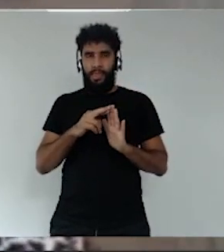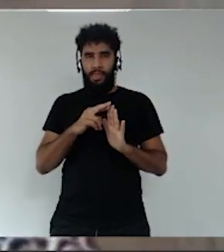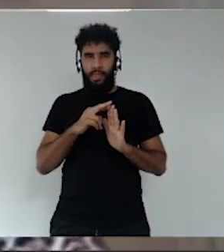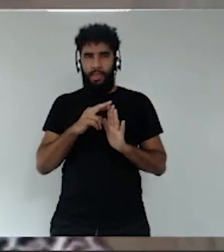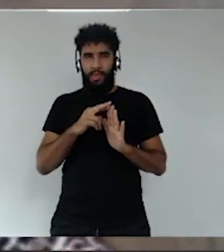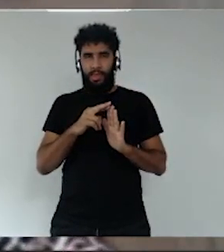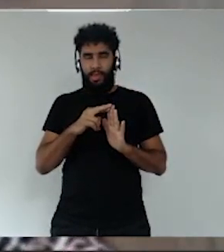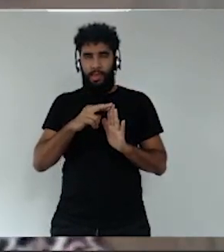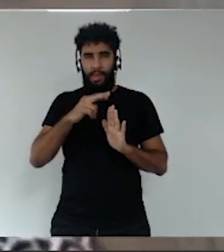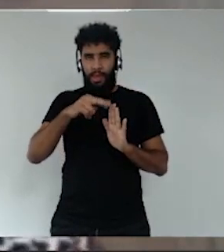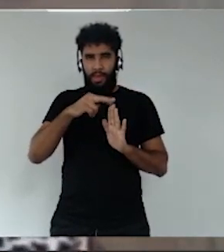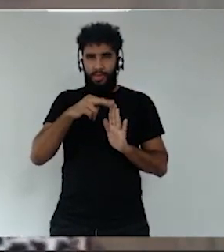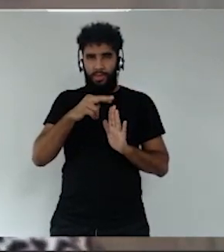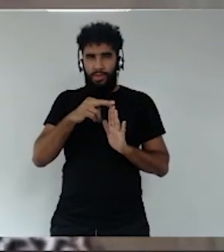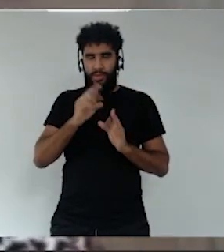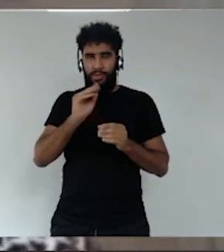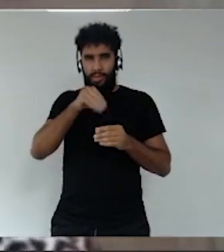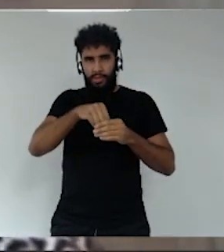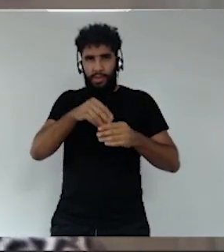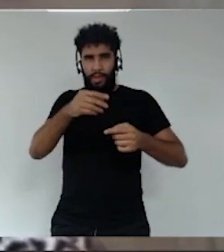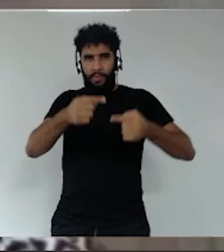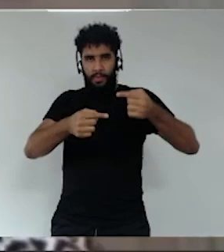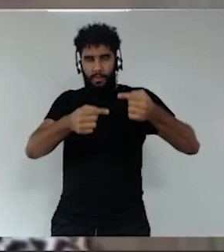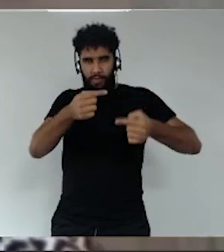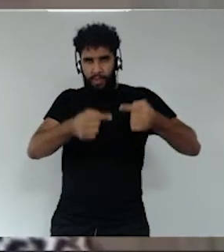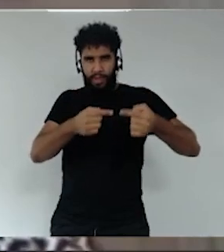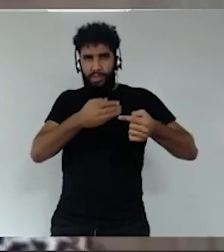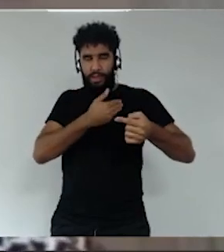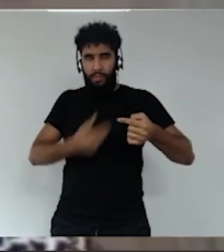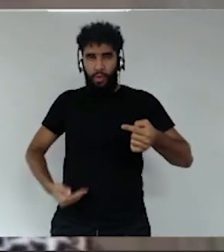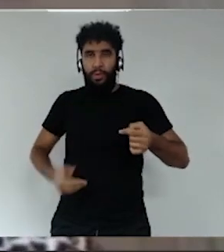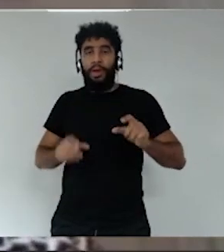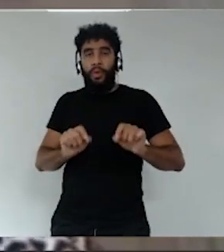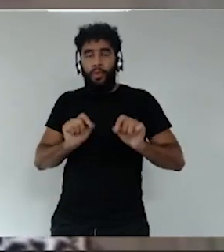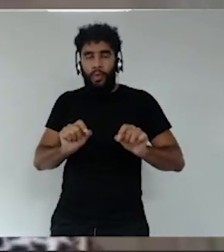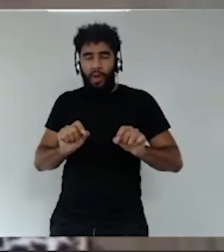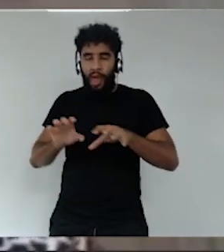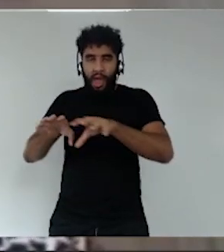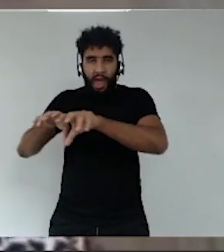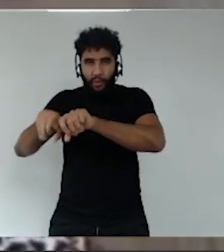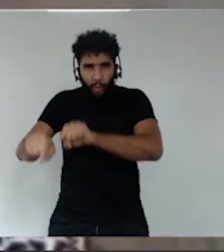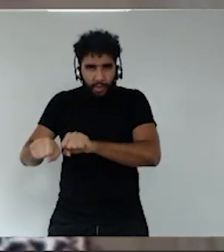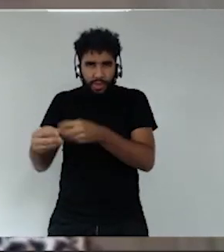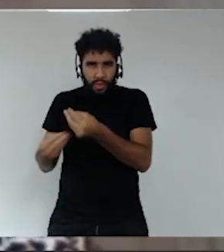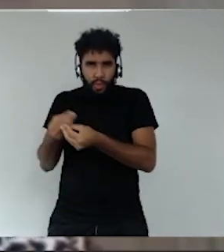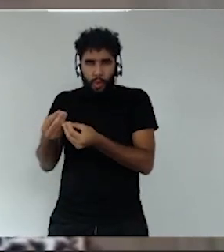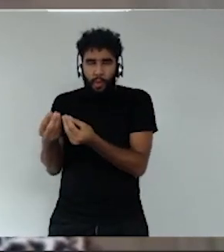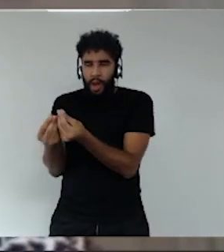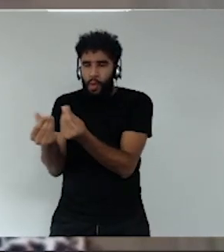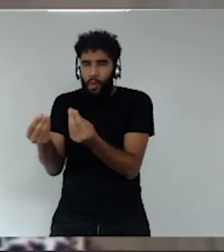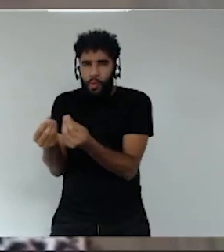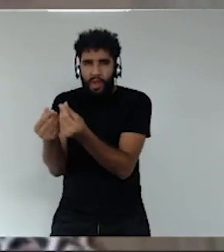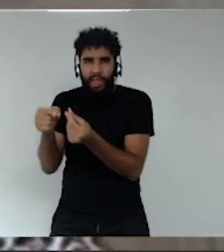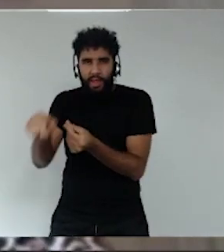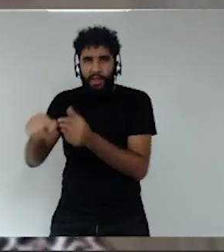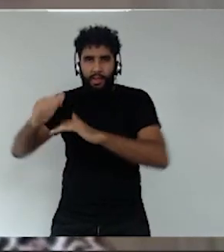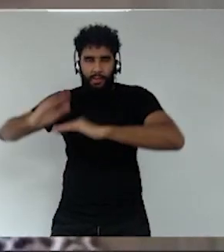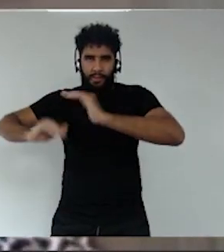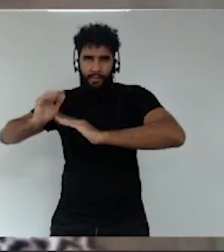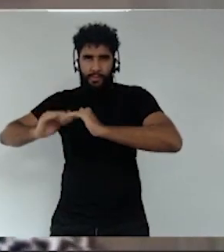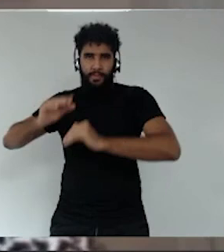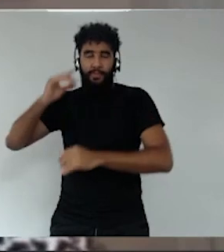falando dentro da política pública, é a formação, a qualidade dos conciliadores e mediadores, né? E